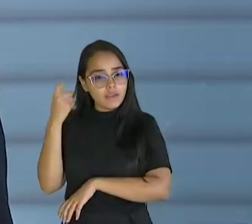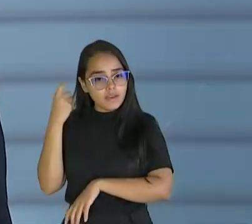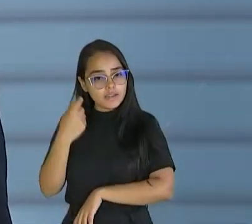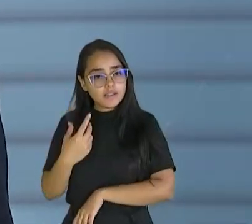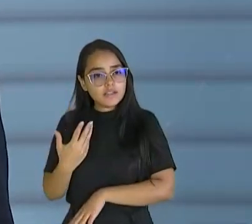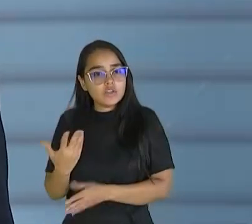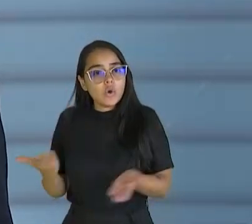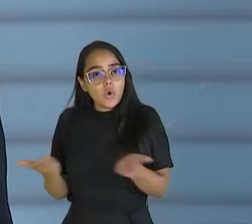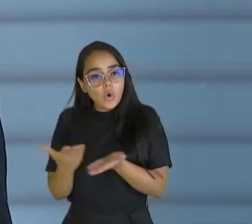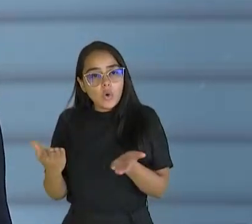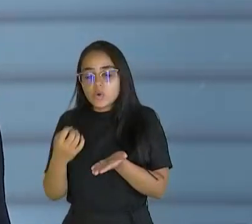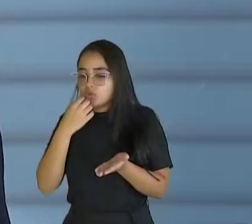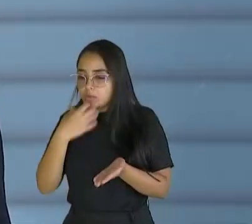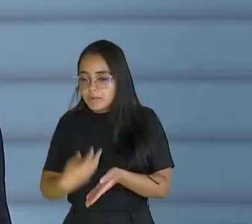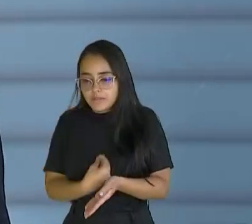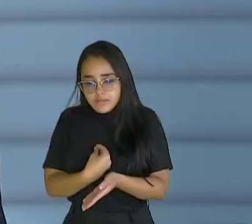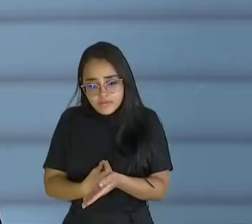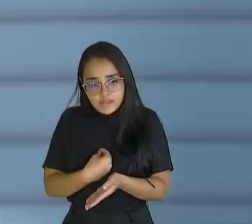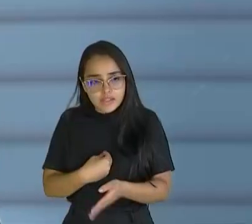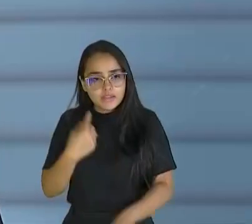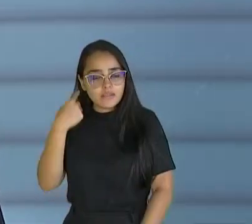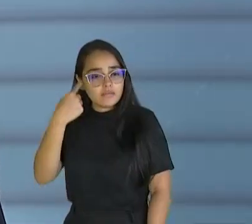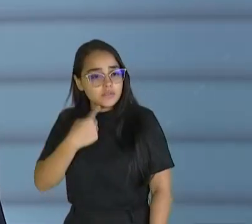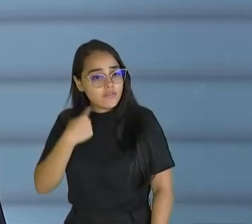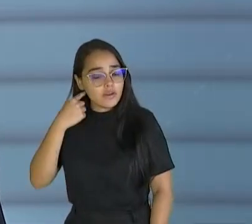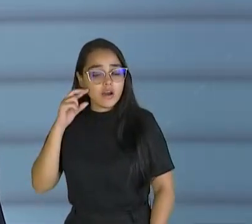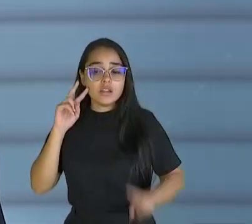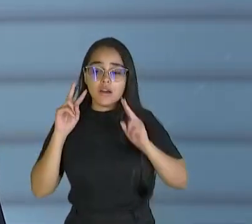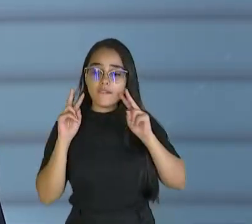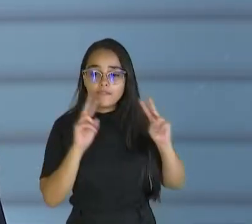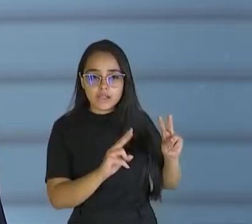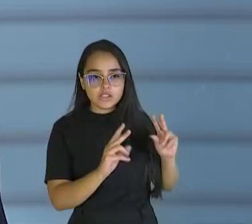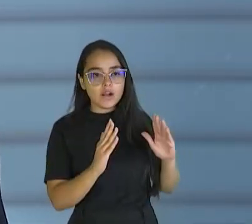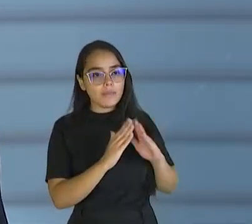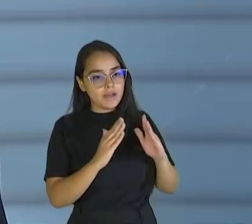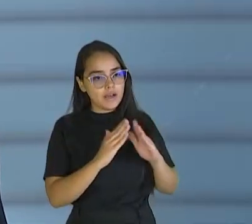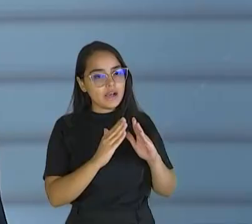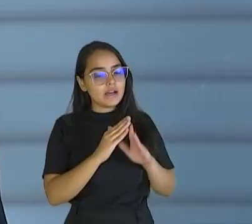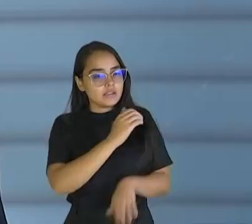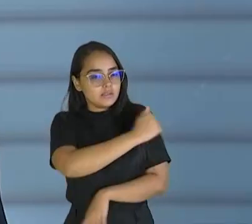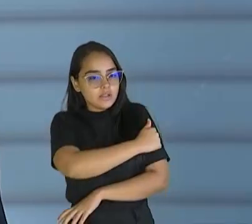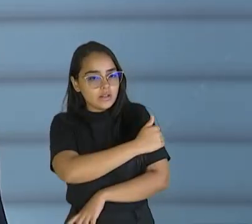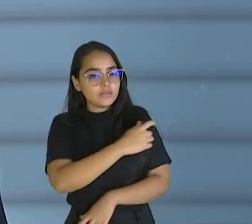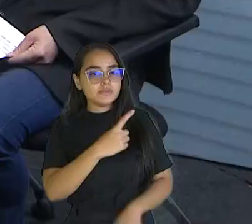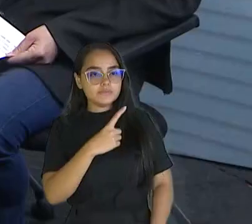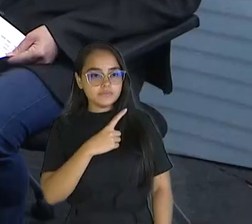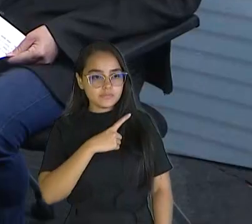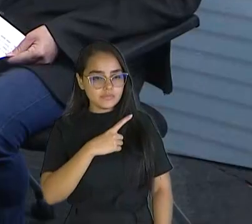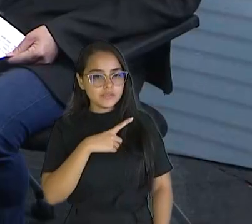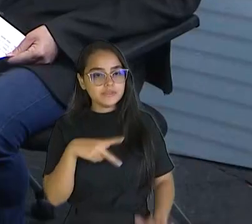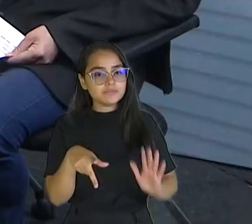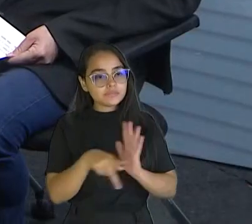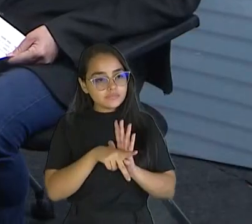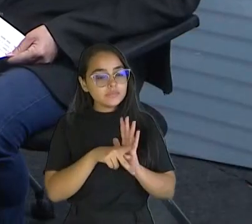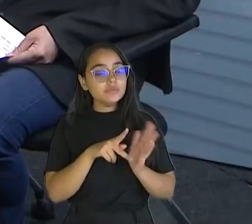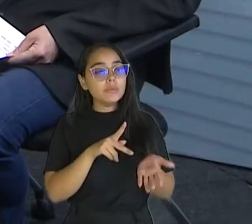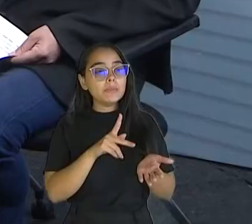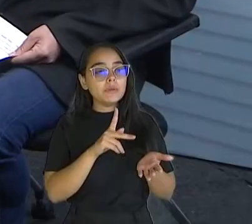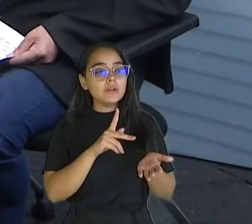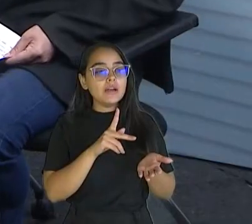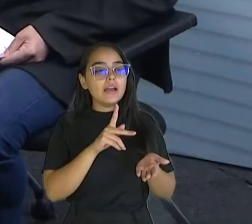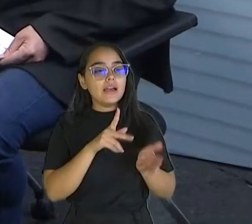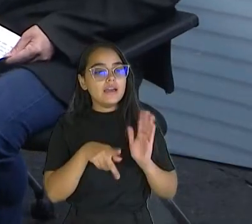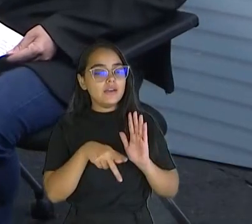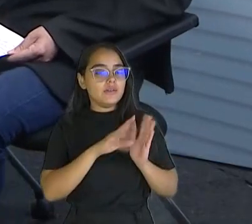vida, médicos, né, advogados... Olhem para a Casa do Estudante, porque ela tem essa receita da carteira do estudante, mas a receita por si só